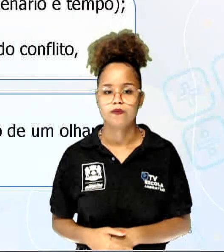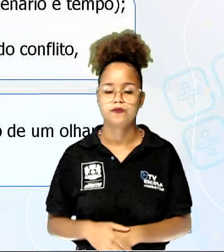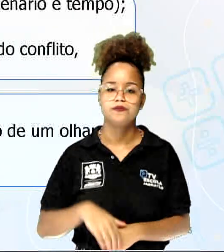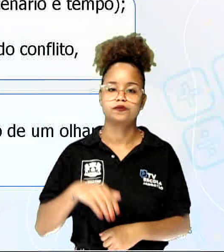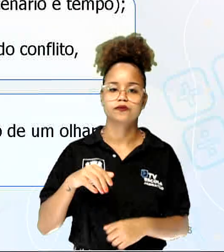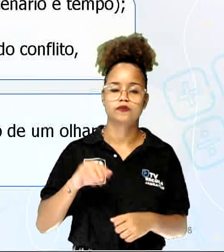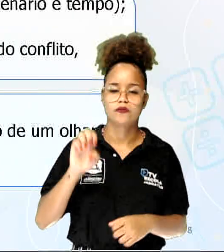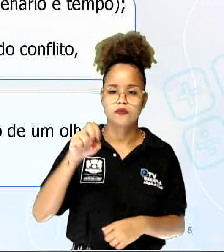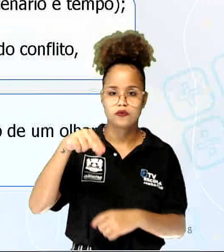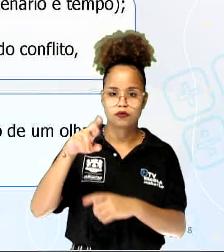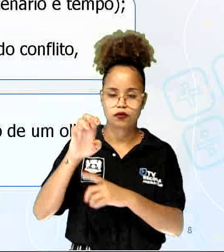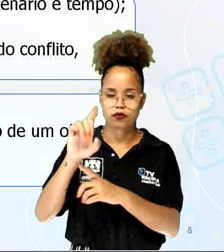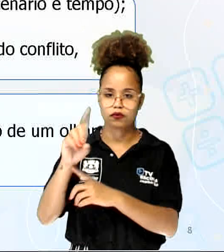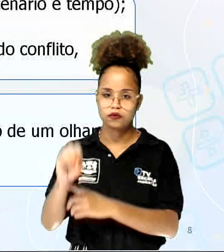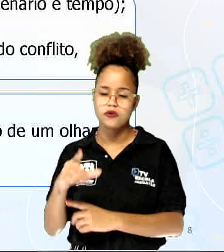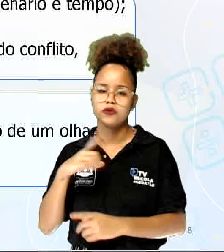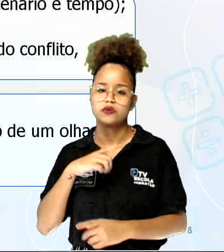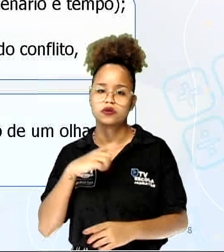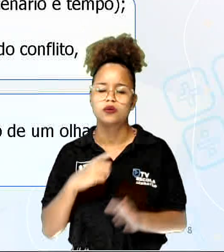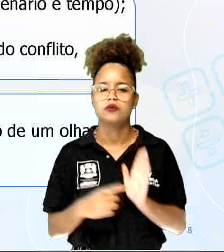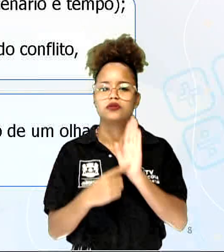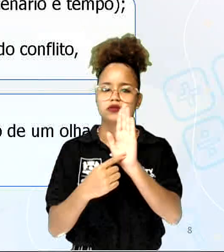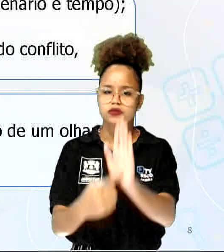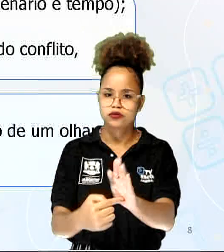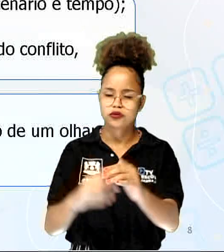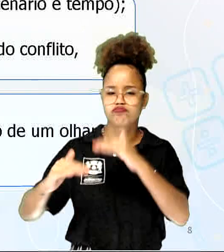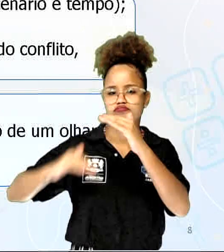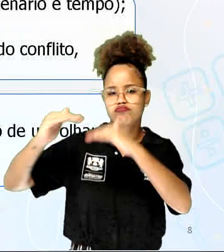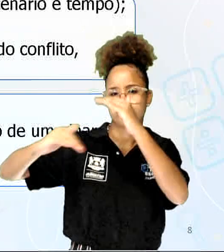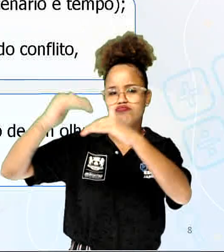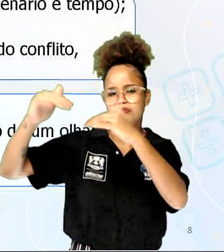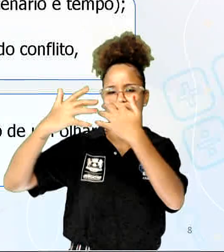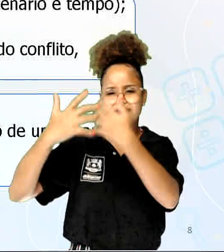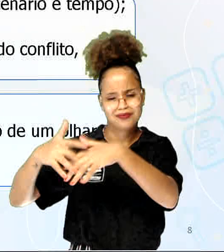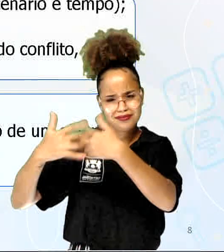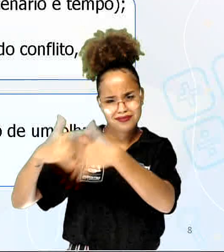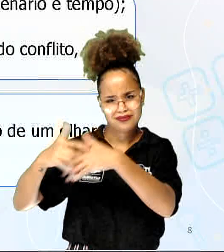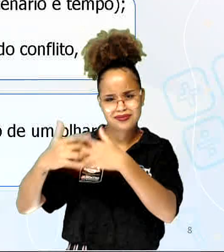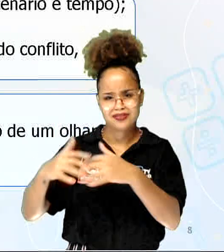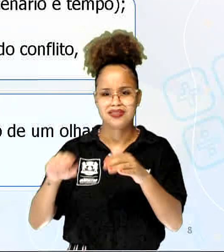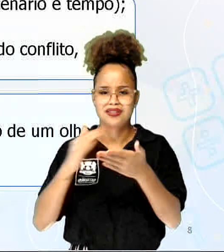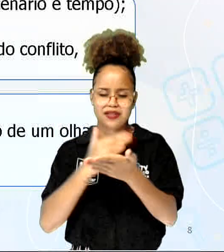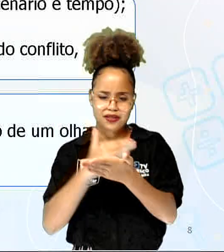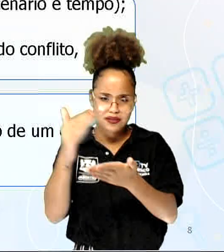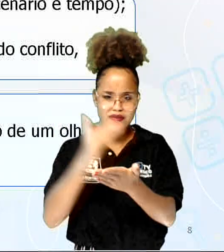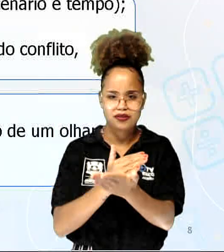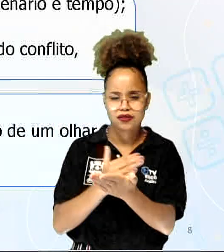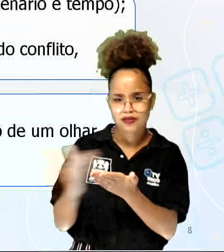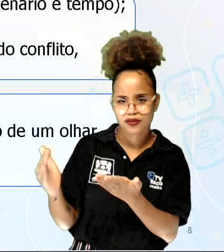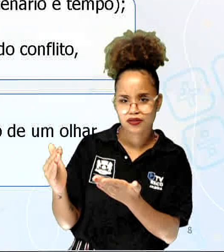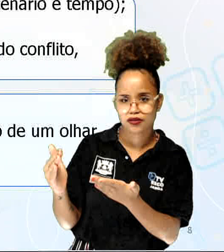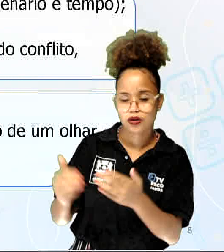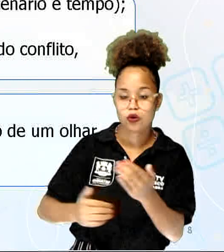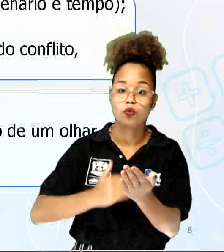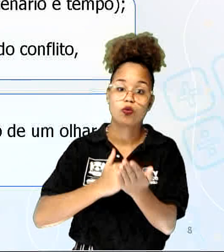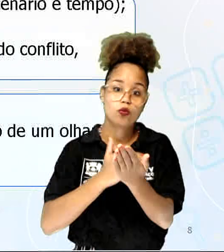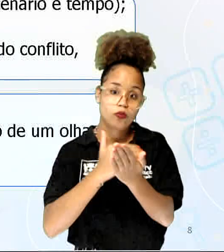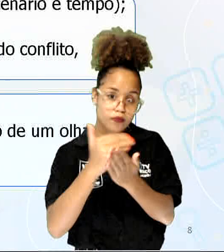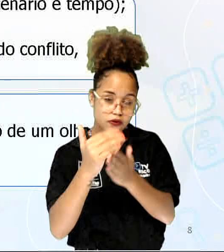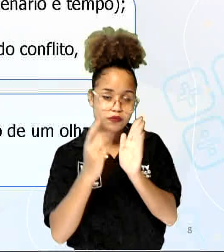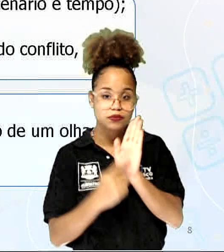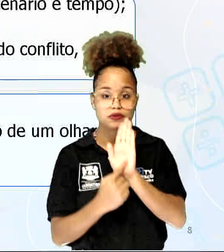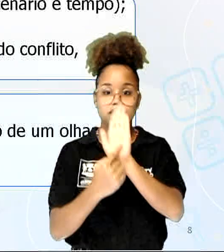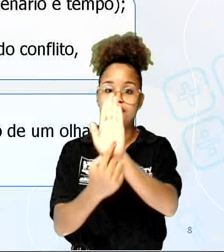apresentações e desenvolvimento do conflito. Melhor dizendo, o enredo é dividido em apresentação, que é o início da história,